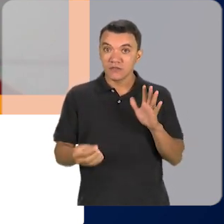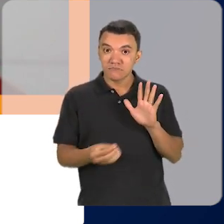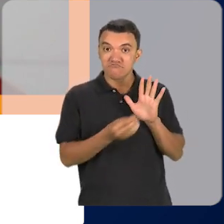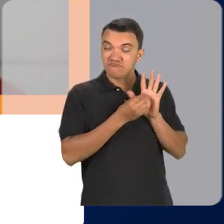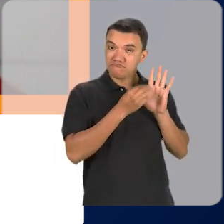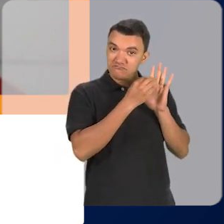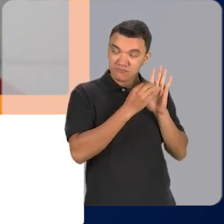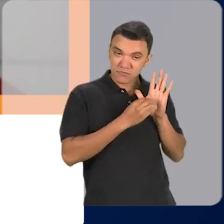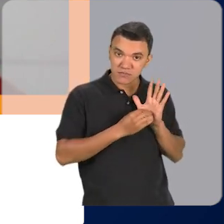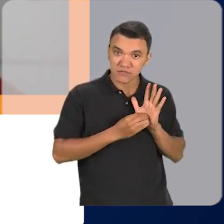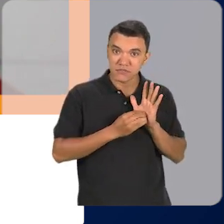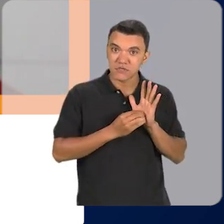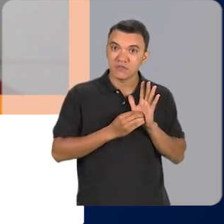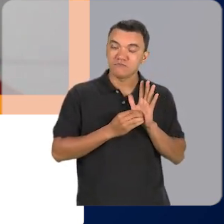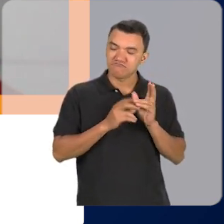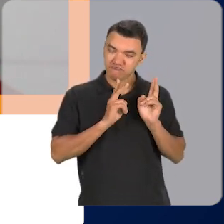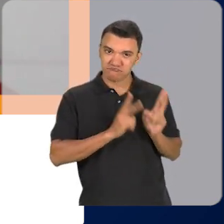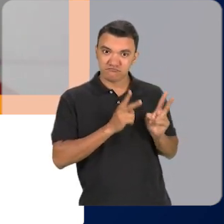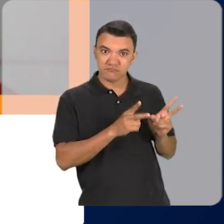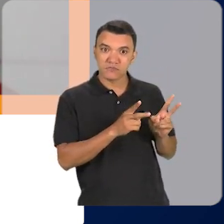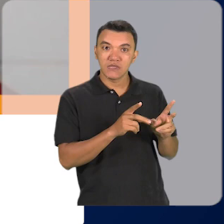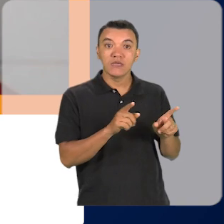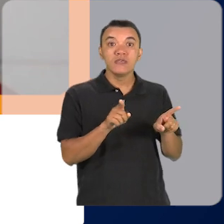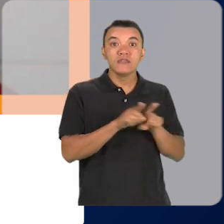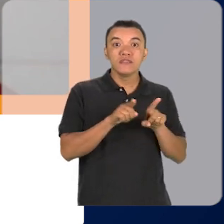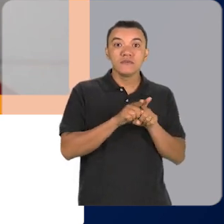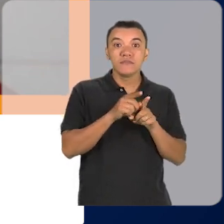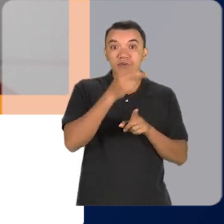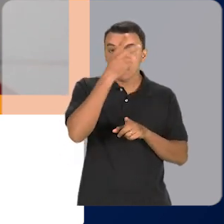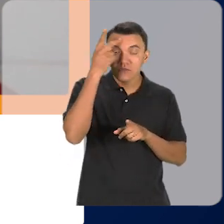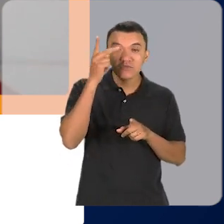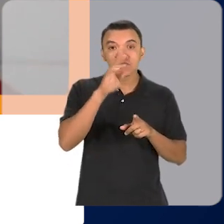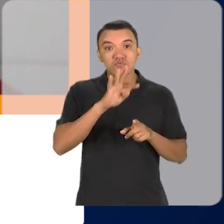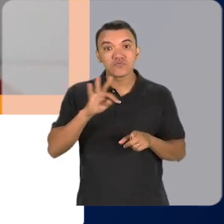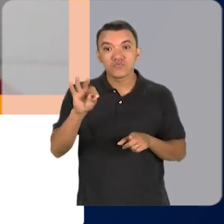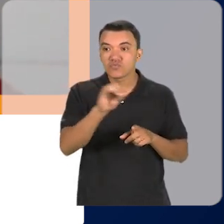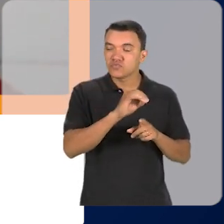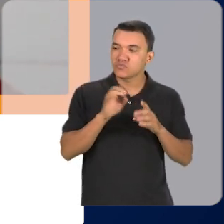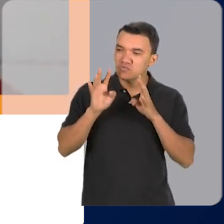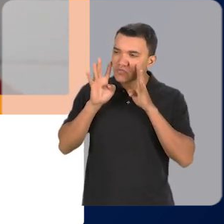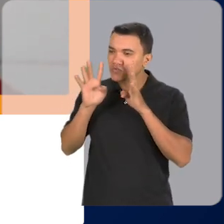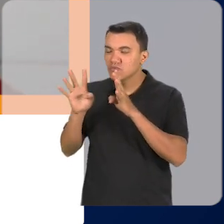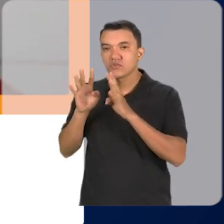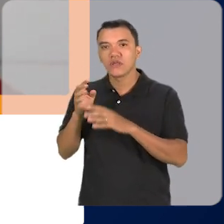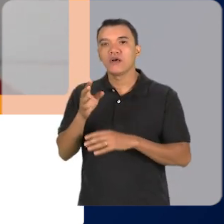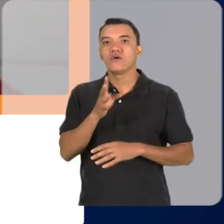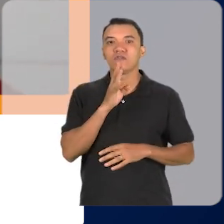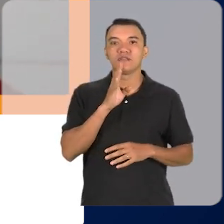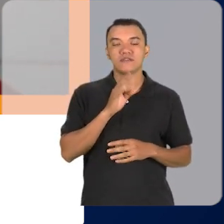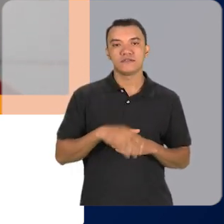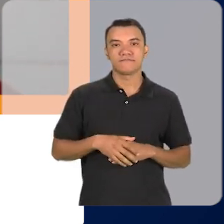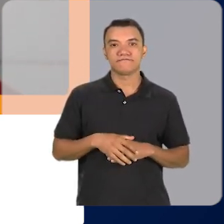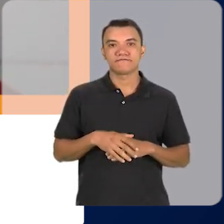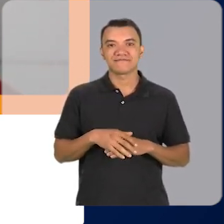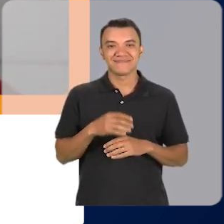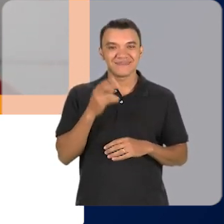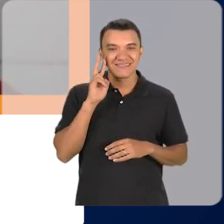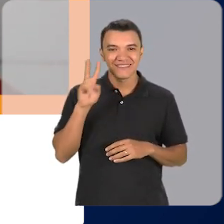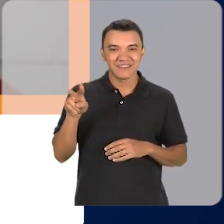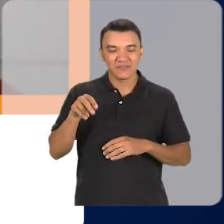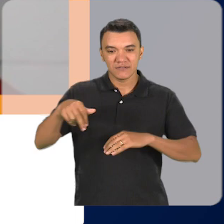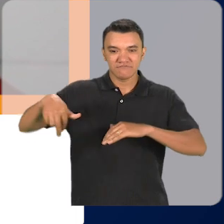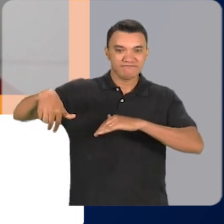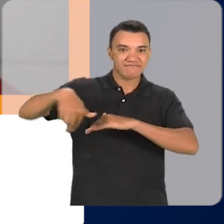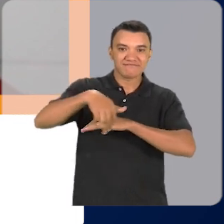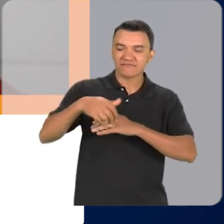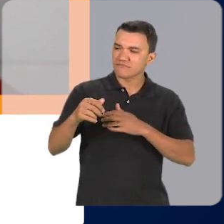eternizá-los, e também de tirá-los do anonimato. Quem nunca passou próximo de um pregoeiro e se encantou com o